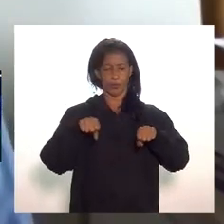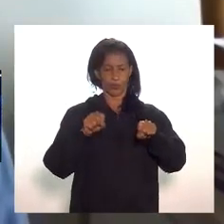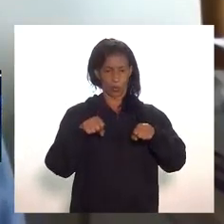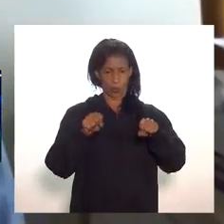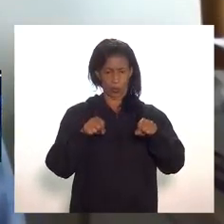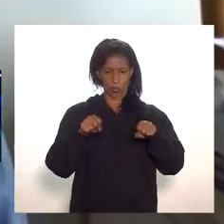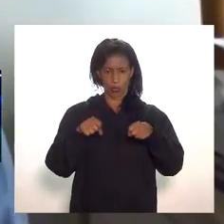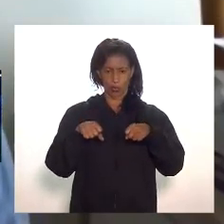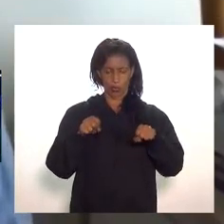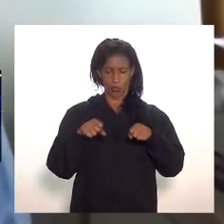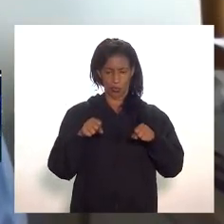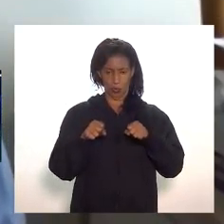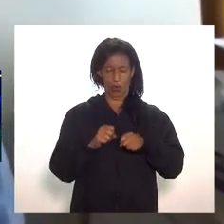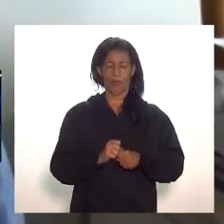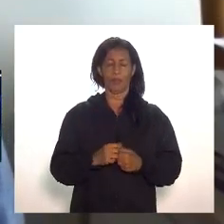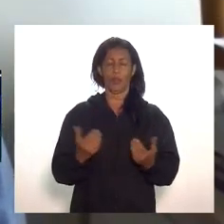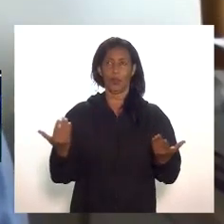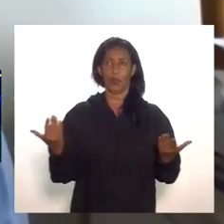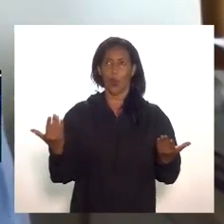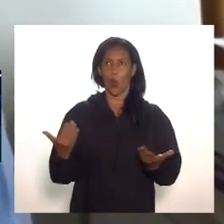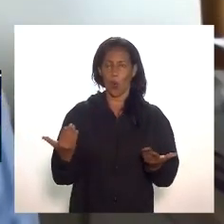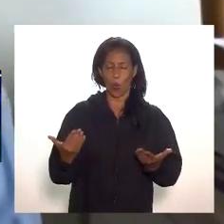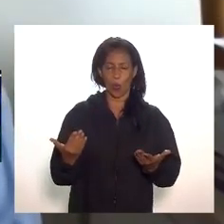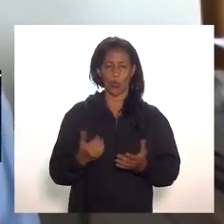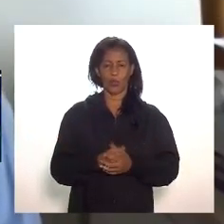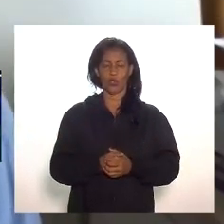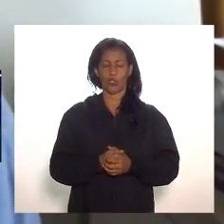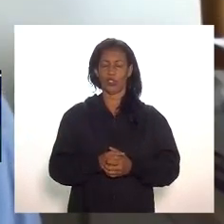hoje cumprem um papel